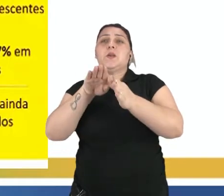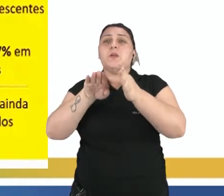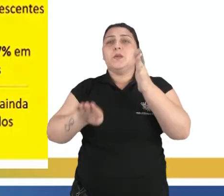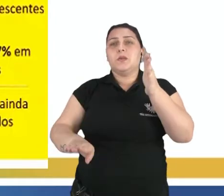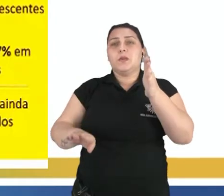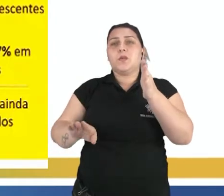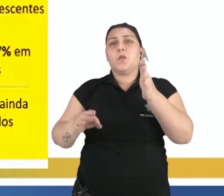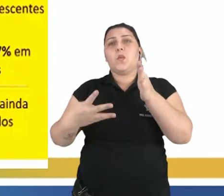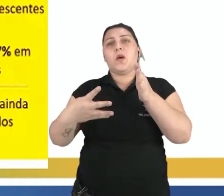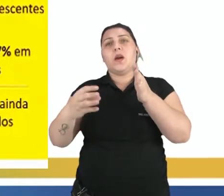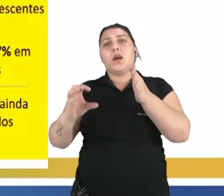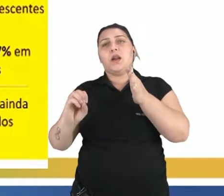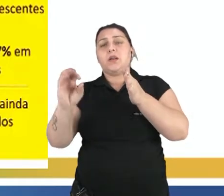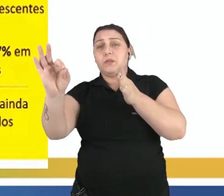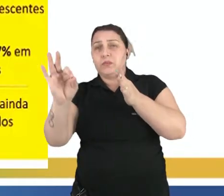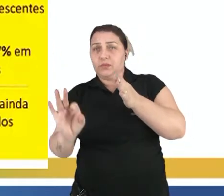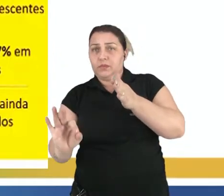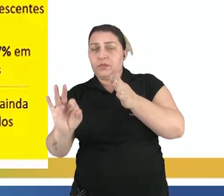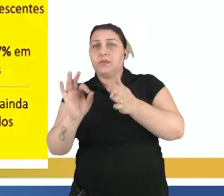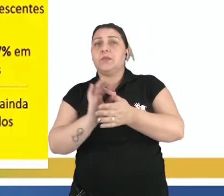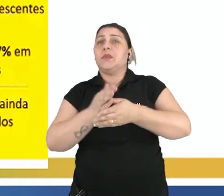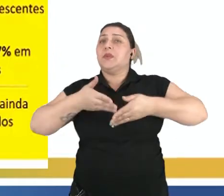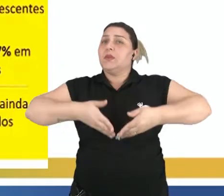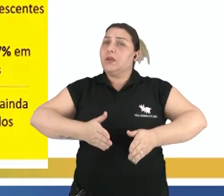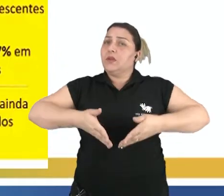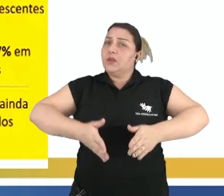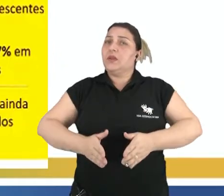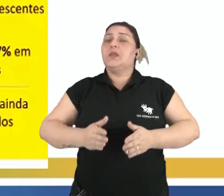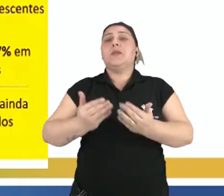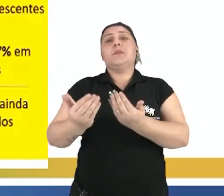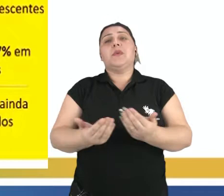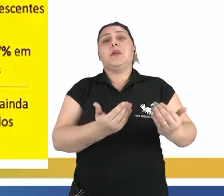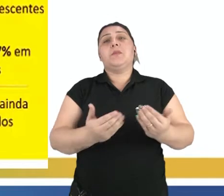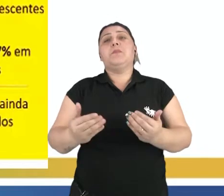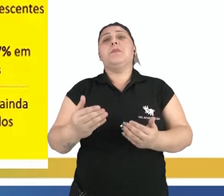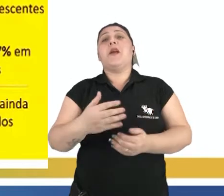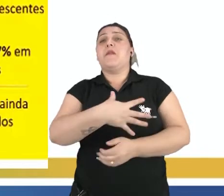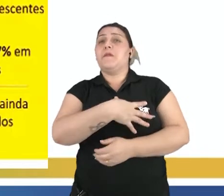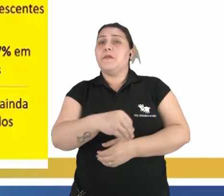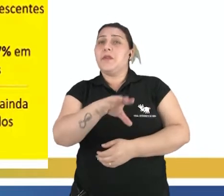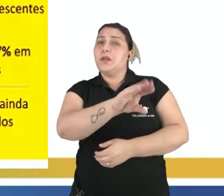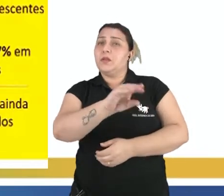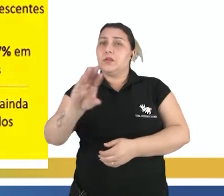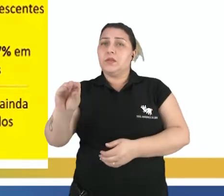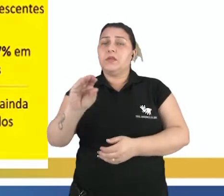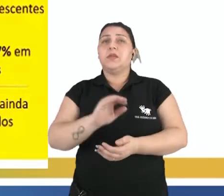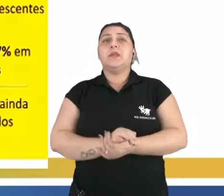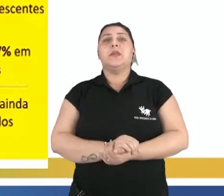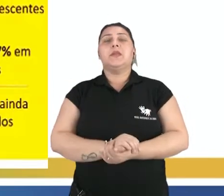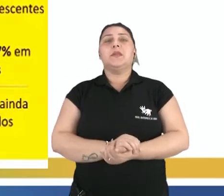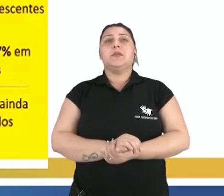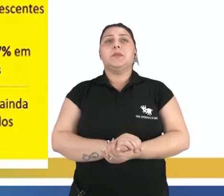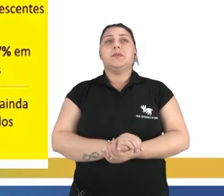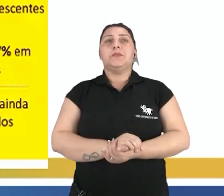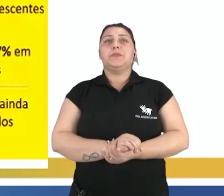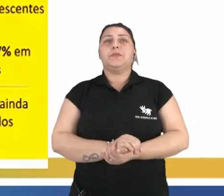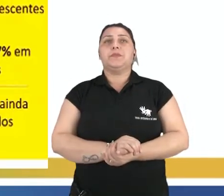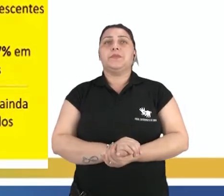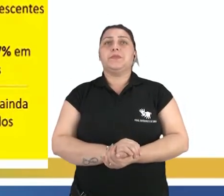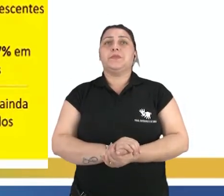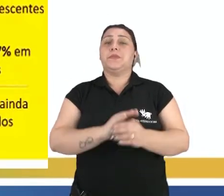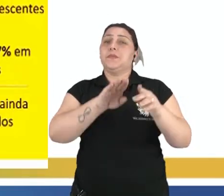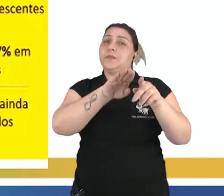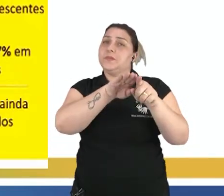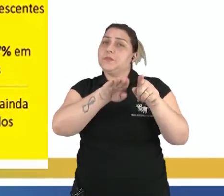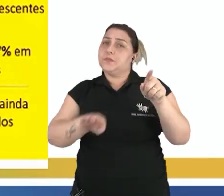em torno de 40%, né, de nascimentos entre de bebês entre mães adolescentes. Essa